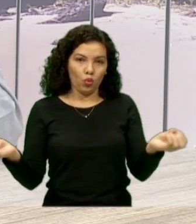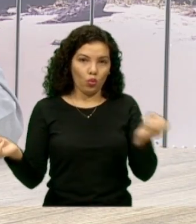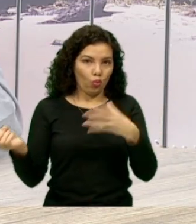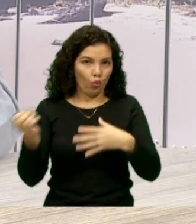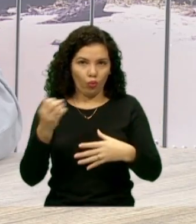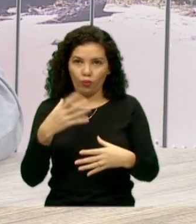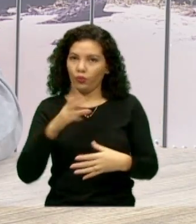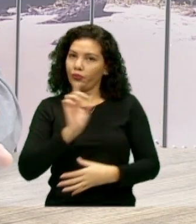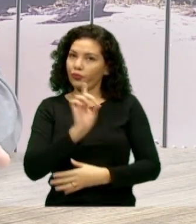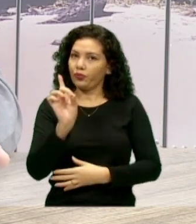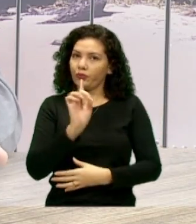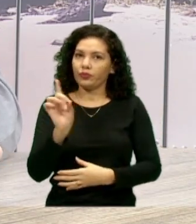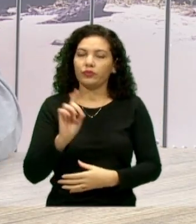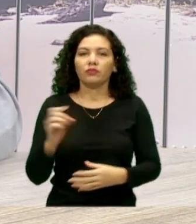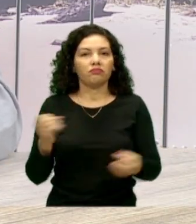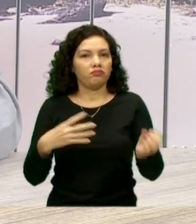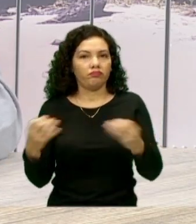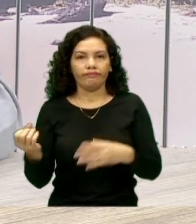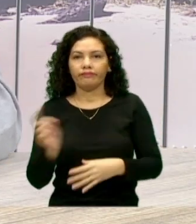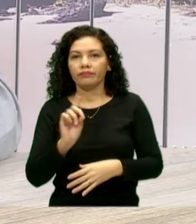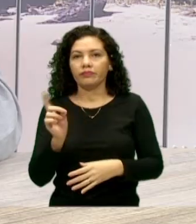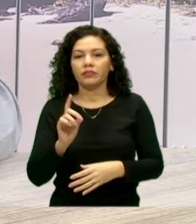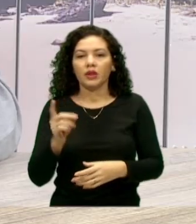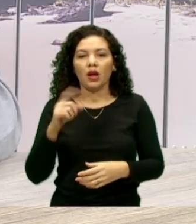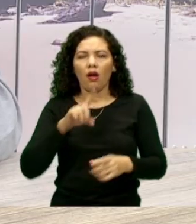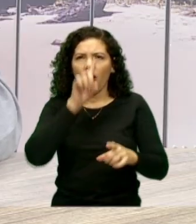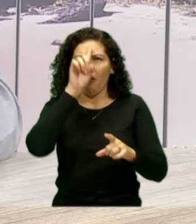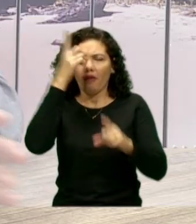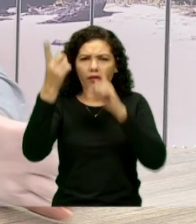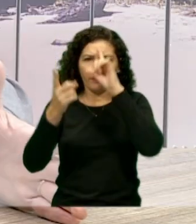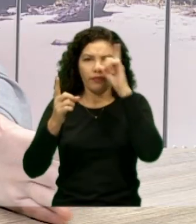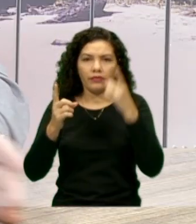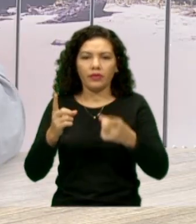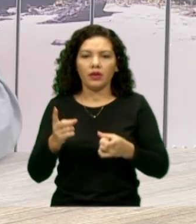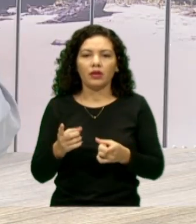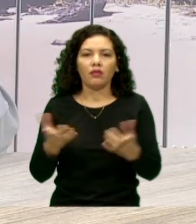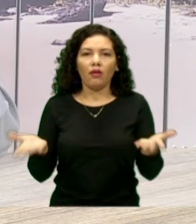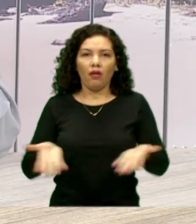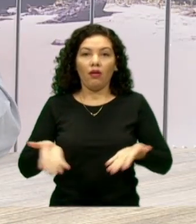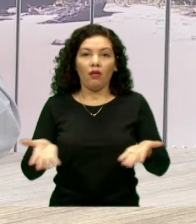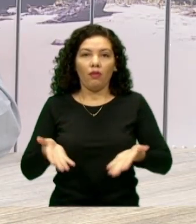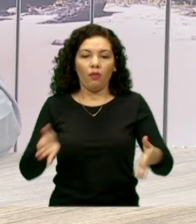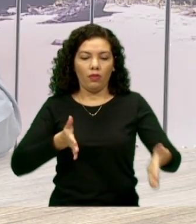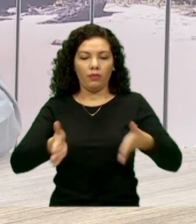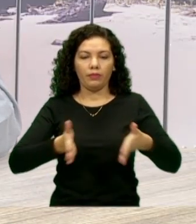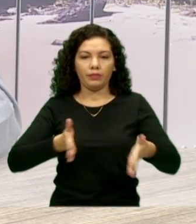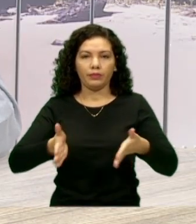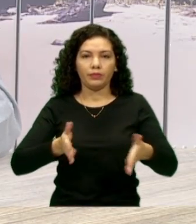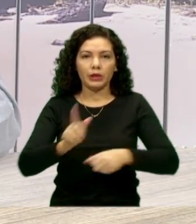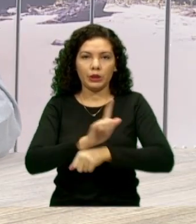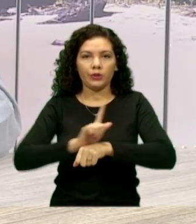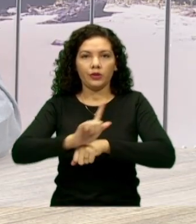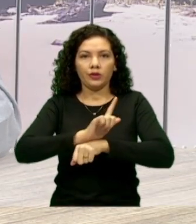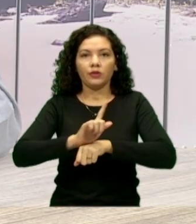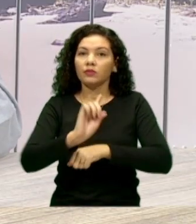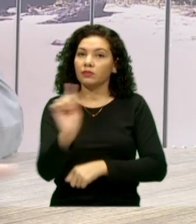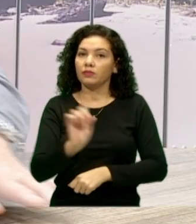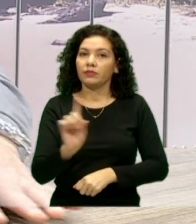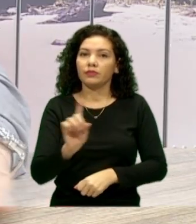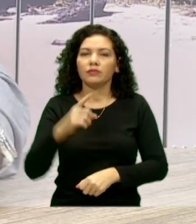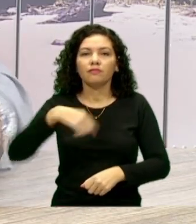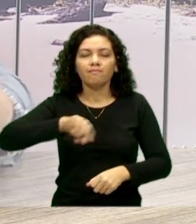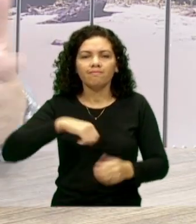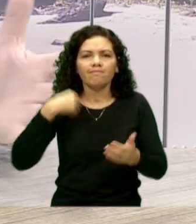nova, não é uma coisa moderna, nós não estamos inventando isso nesta gestão. A